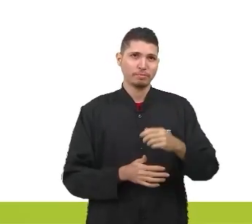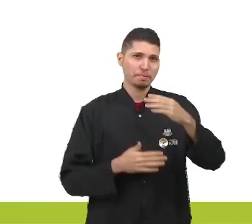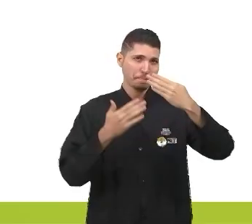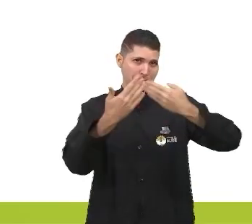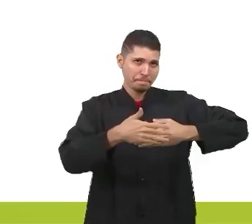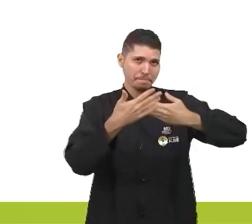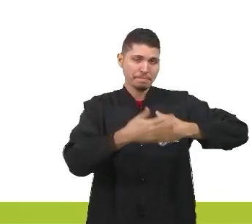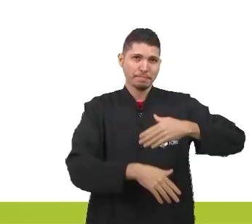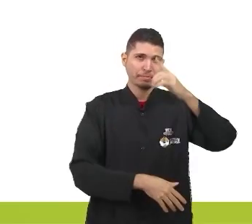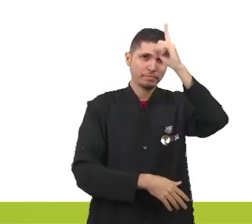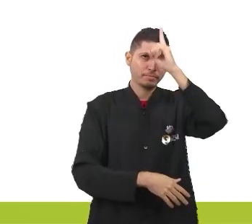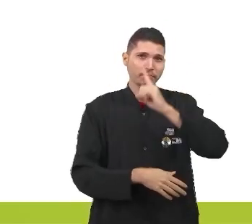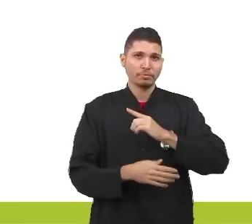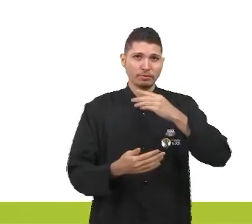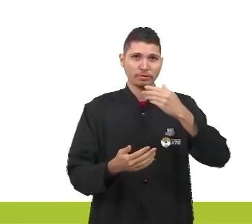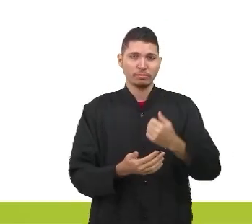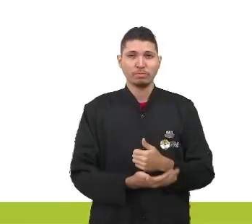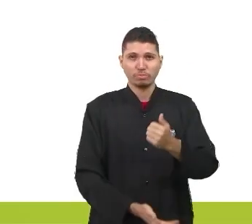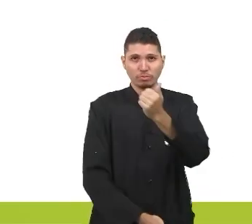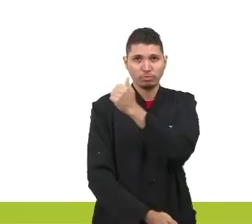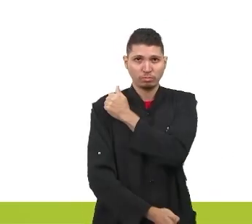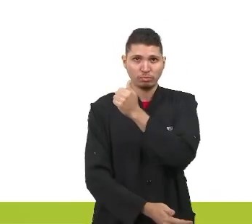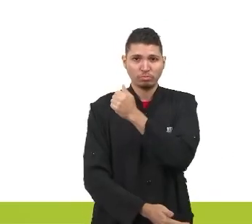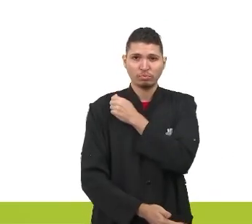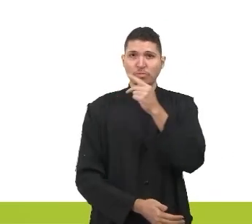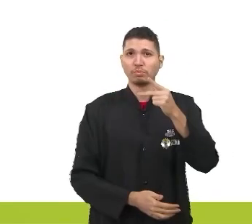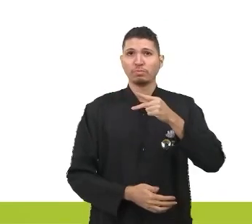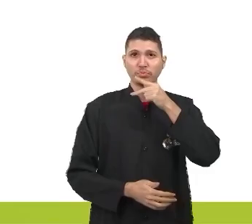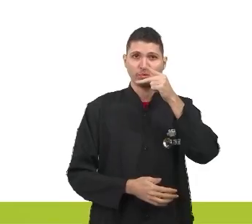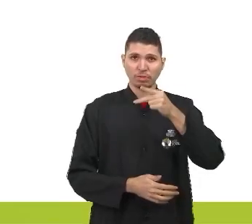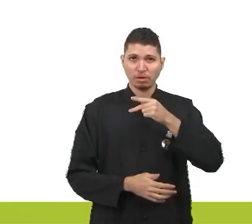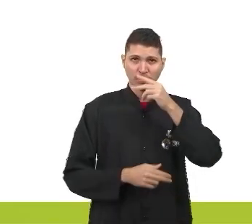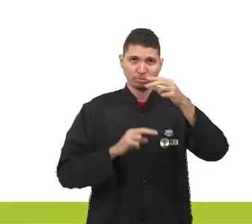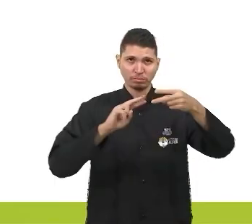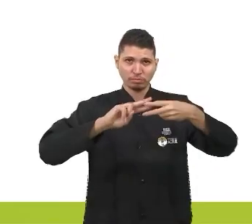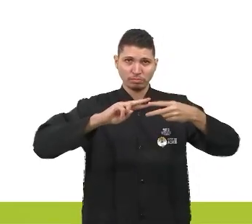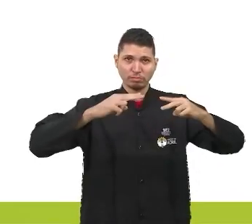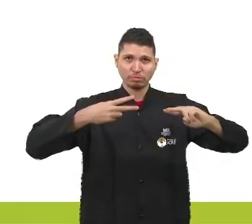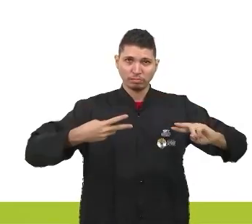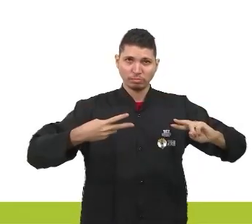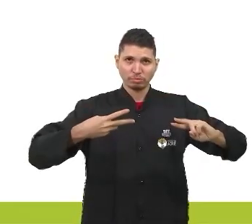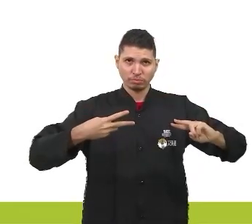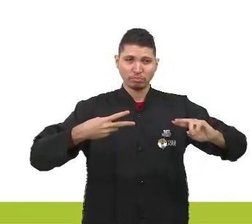questão 112. Um estudante relatou que o mapeamento do DNA